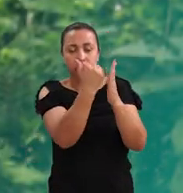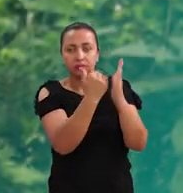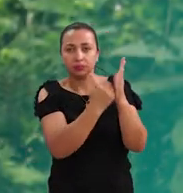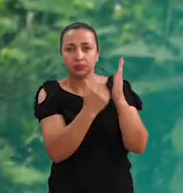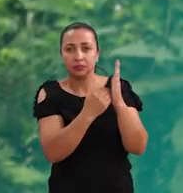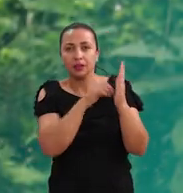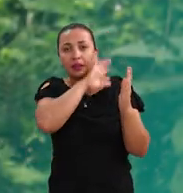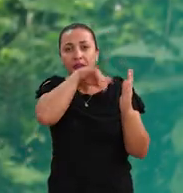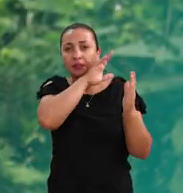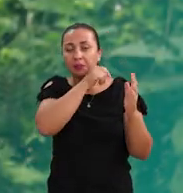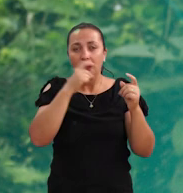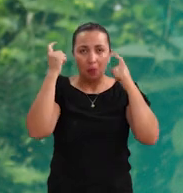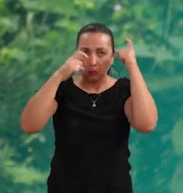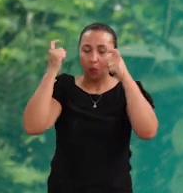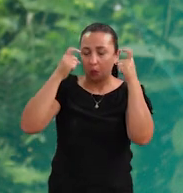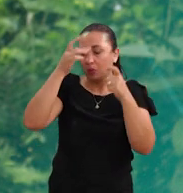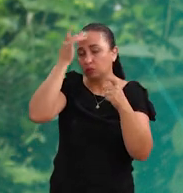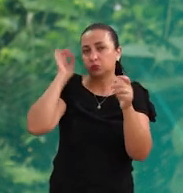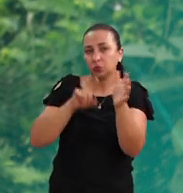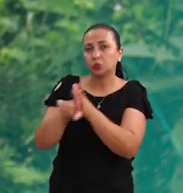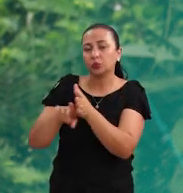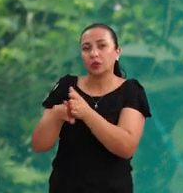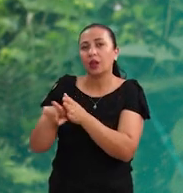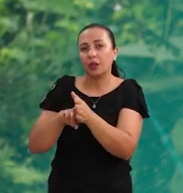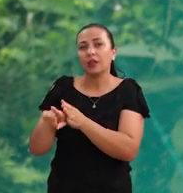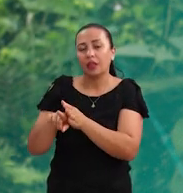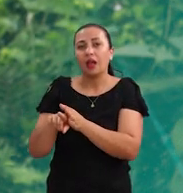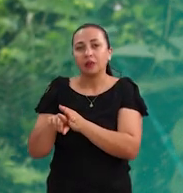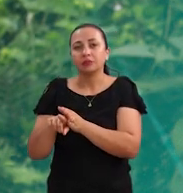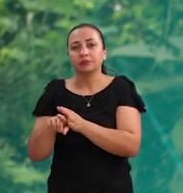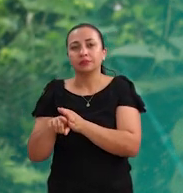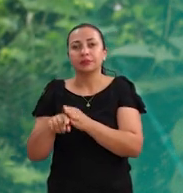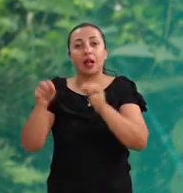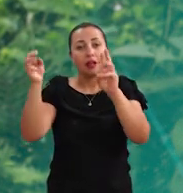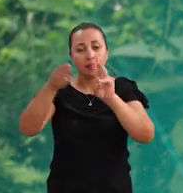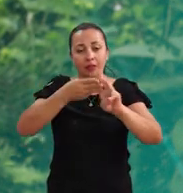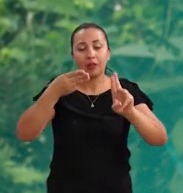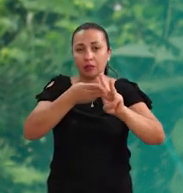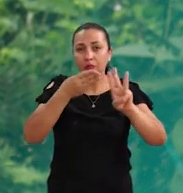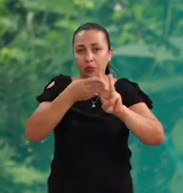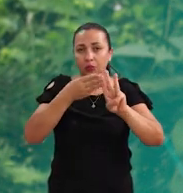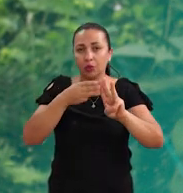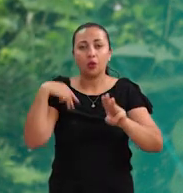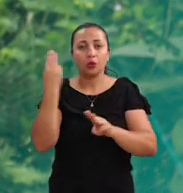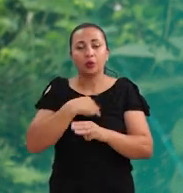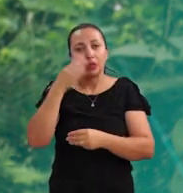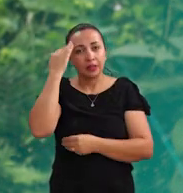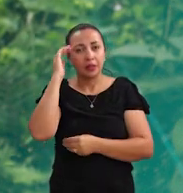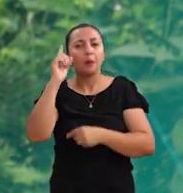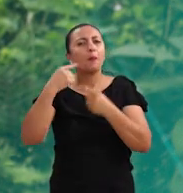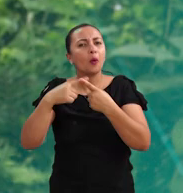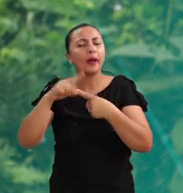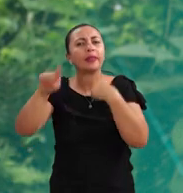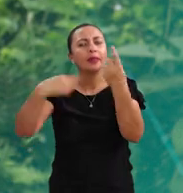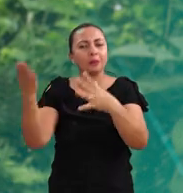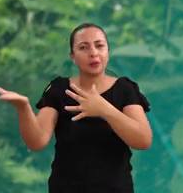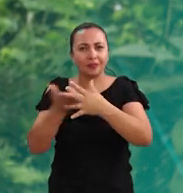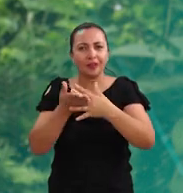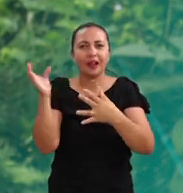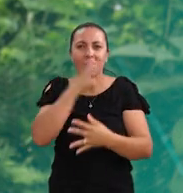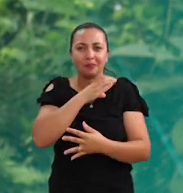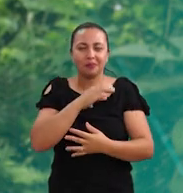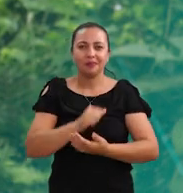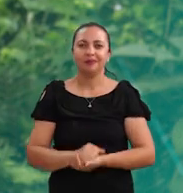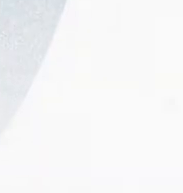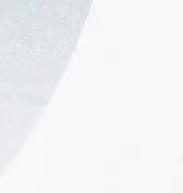Catalogar espécies de animais é uma preocupação de pesquisadores da Universidade Federal da Paraíba e a gente entende por quê logo após o intervalo.